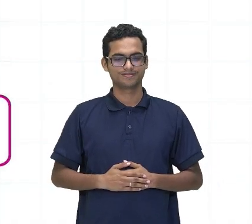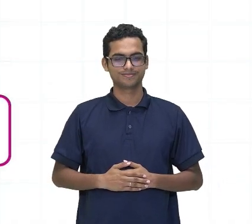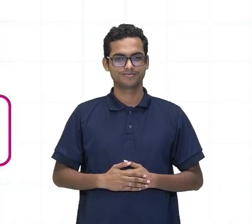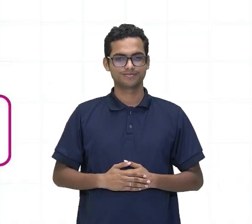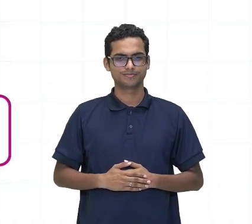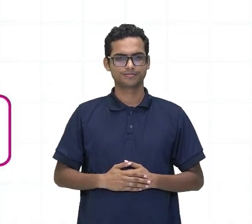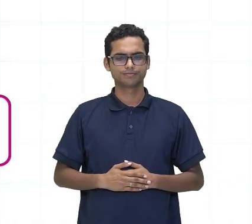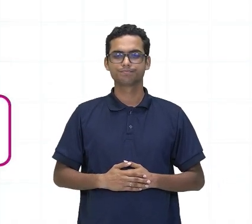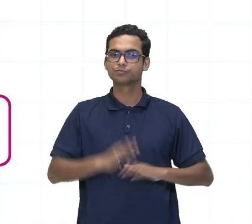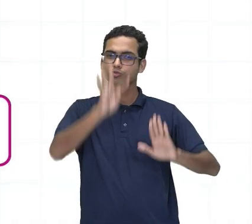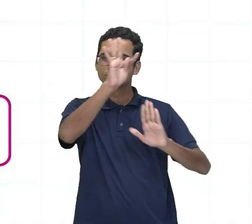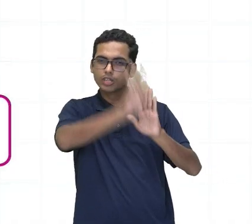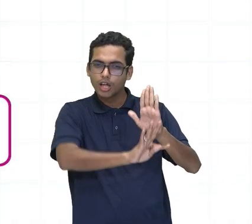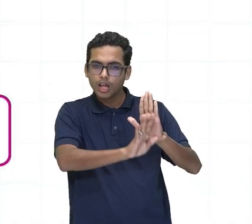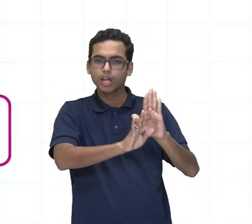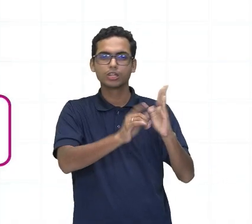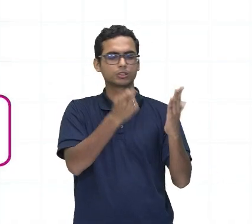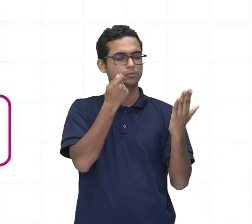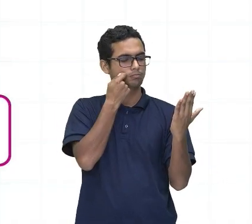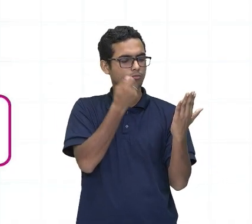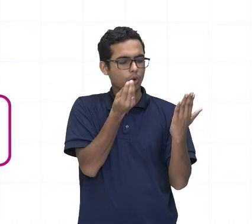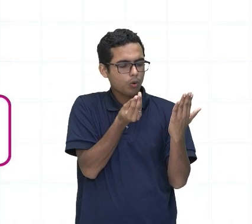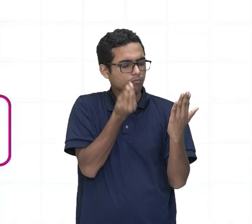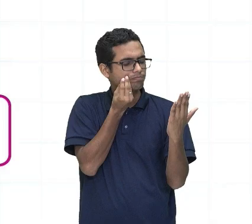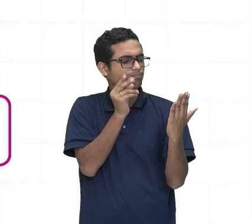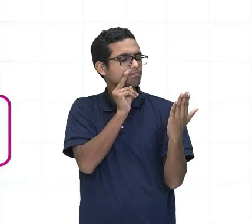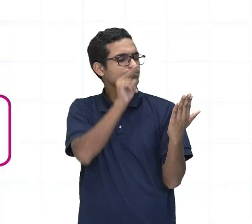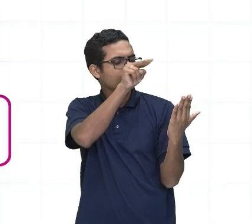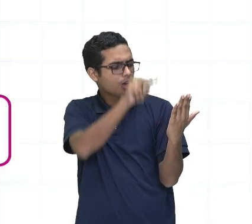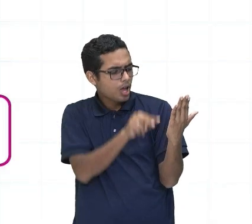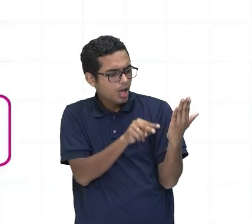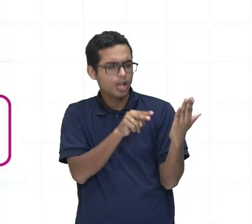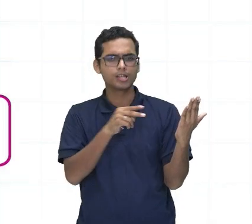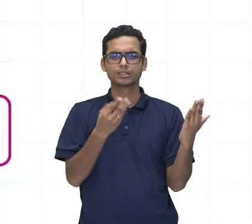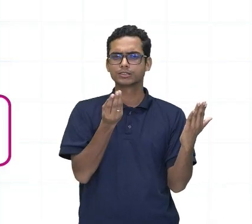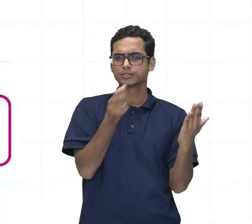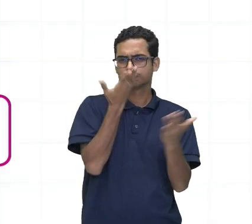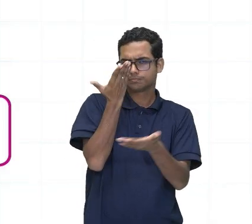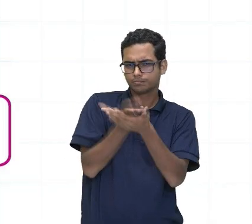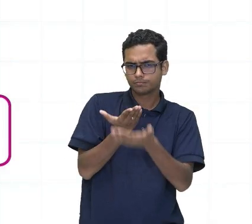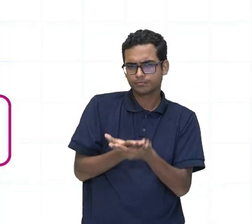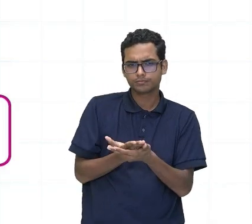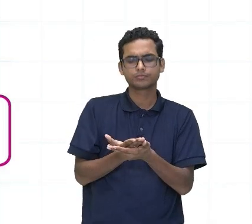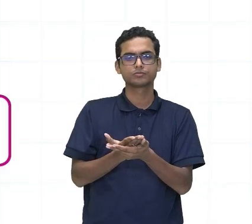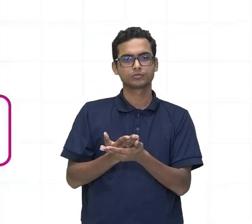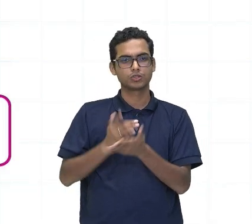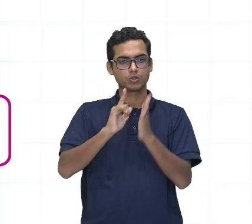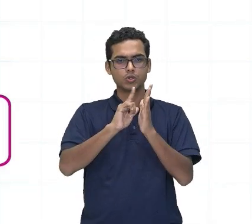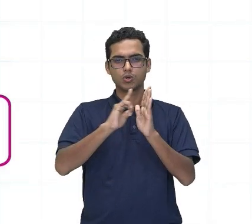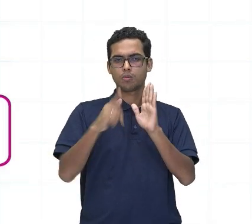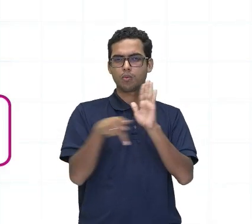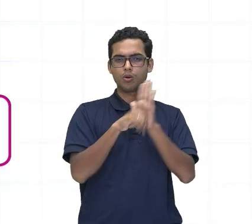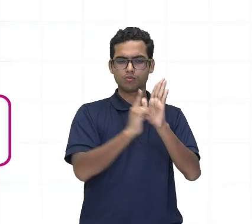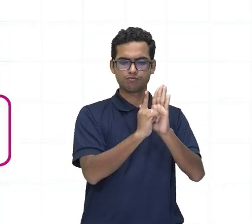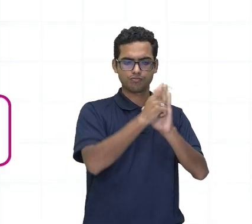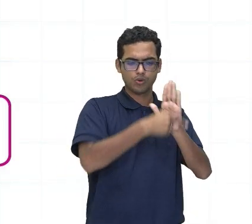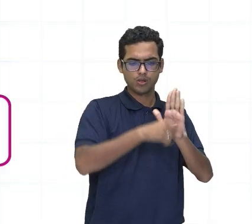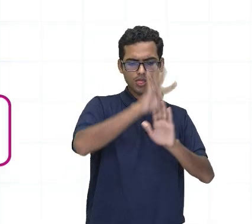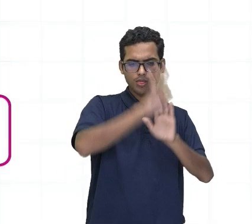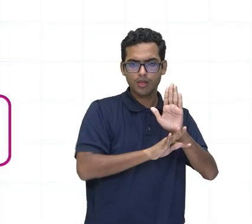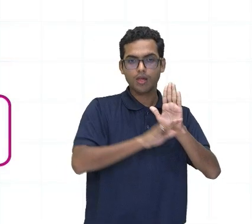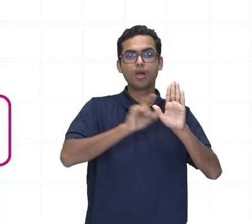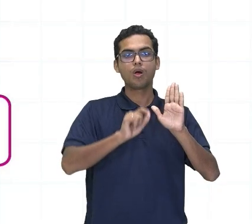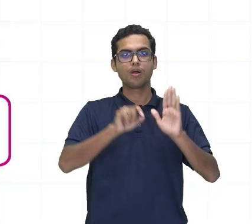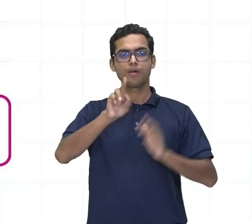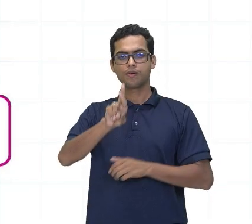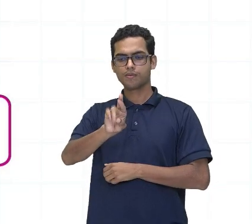aumentar e tudo mais o nosso texto. Então, o que a gente acabou de verificar, o gênero do texto, ele é uma reportagem,